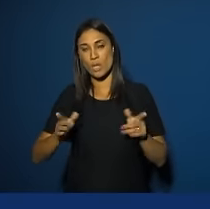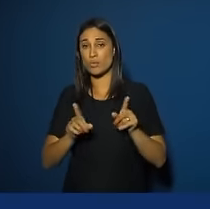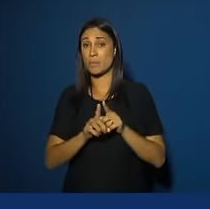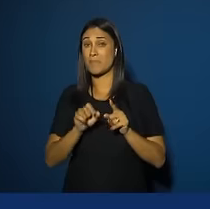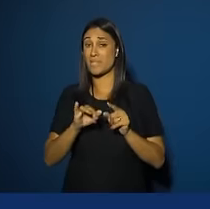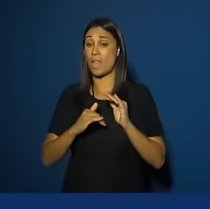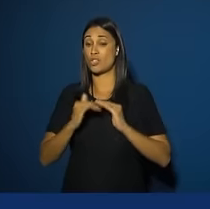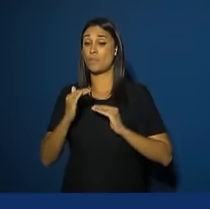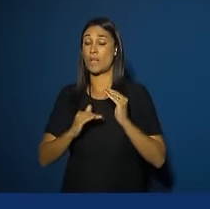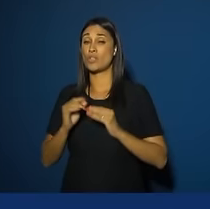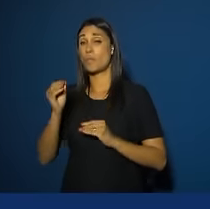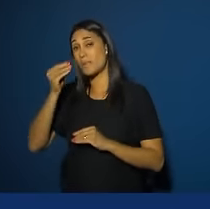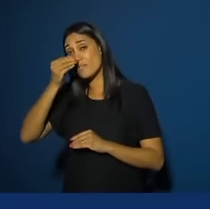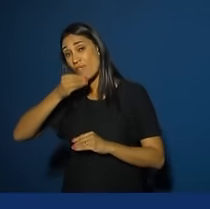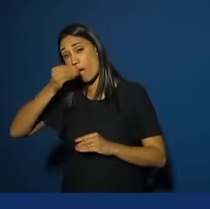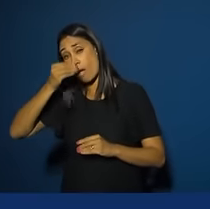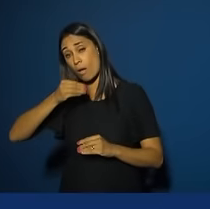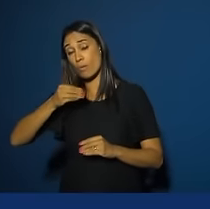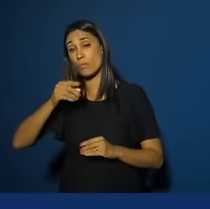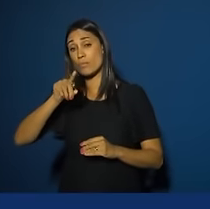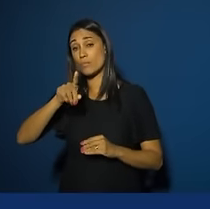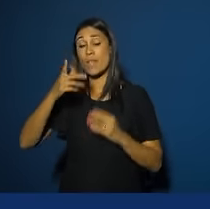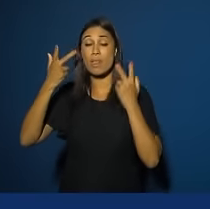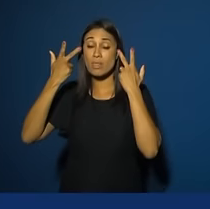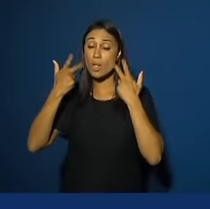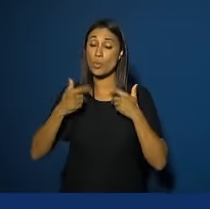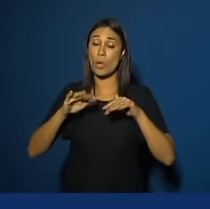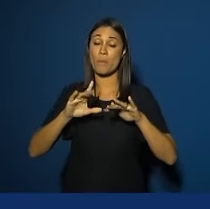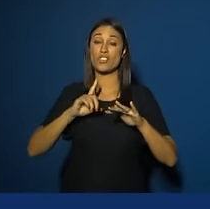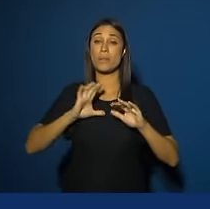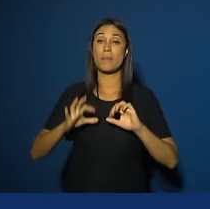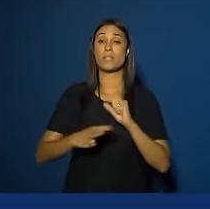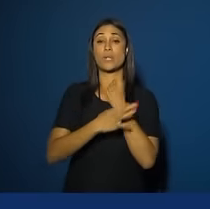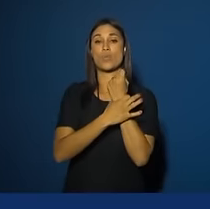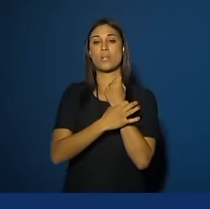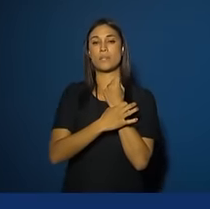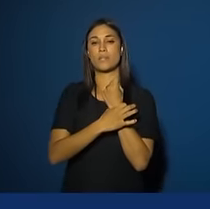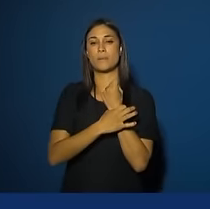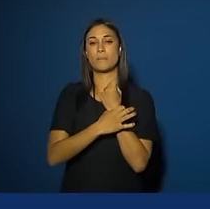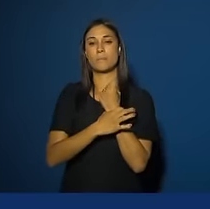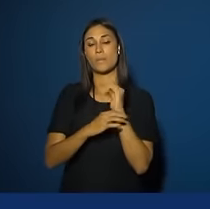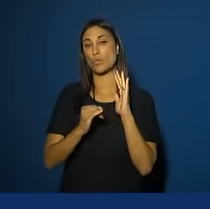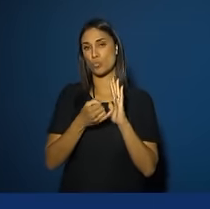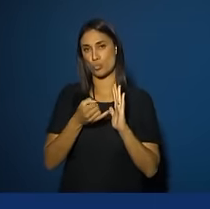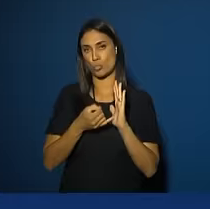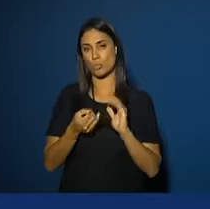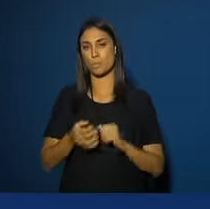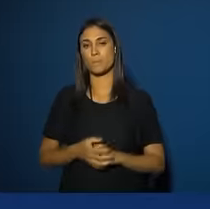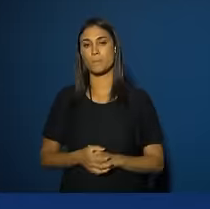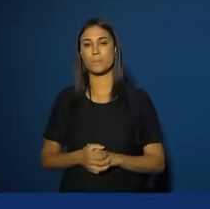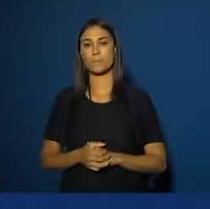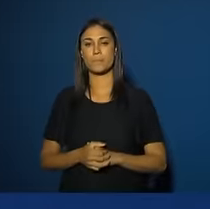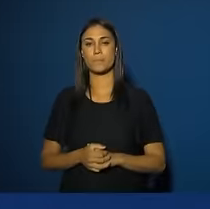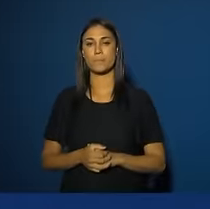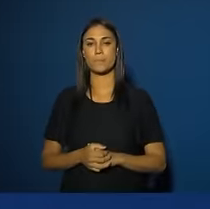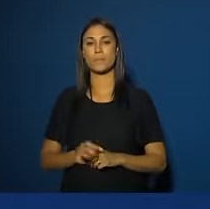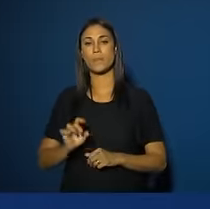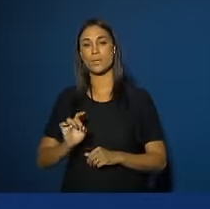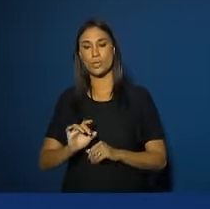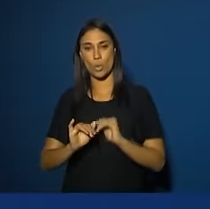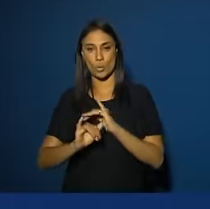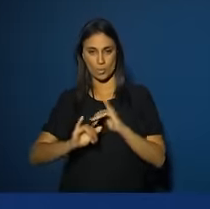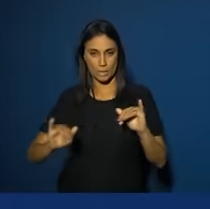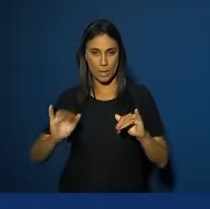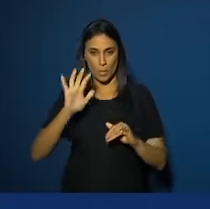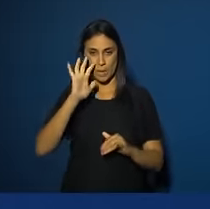Se a atividade for um pouco mais fraca, você naturalmente tem mais segurança para cortar mais o juro. Ótimo. Bom, eu queria só